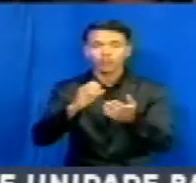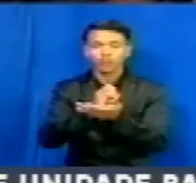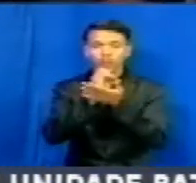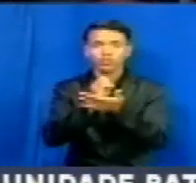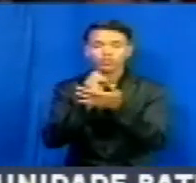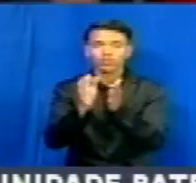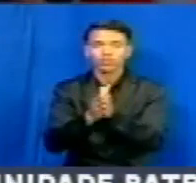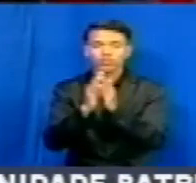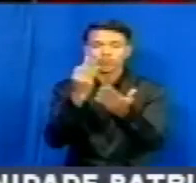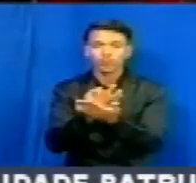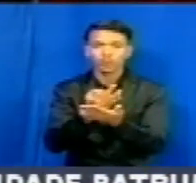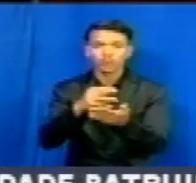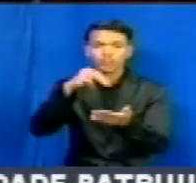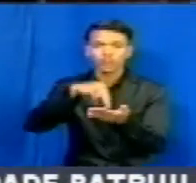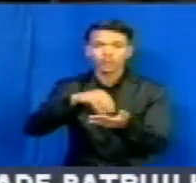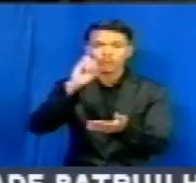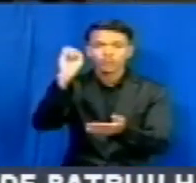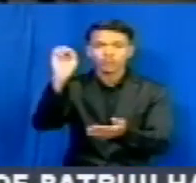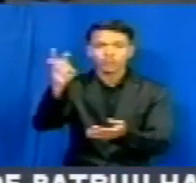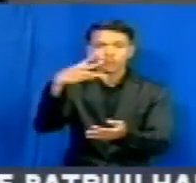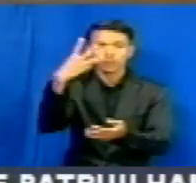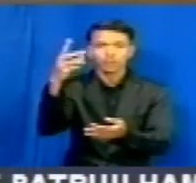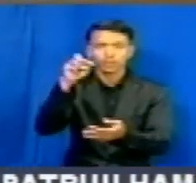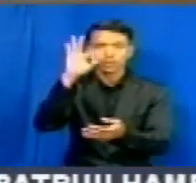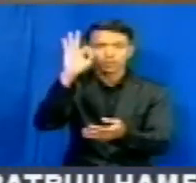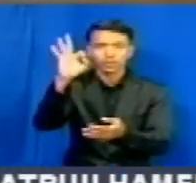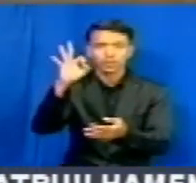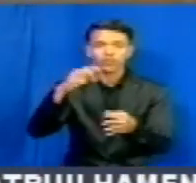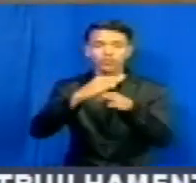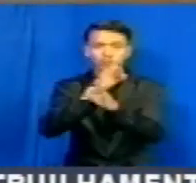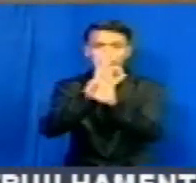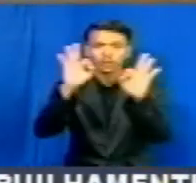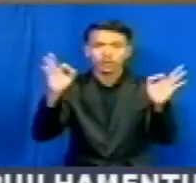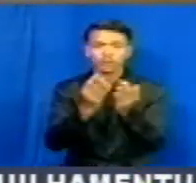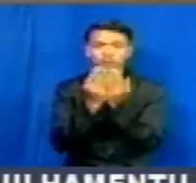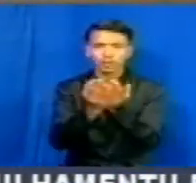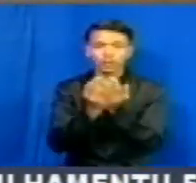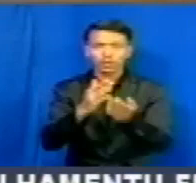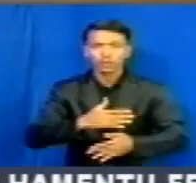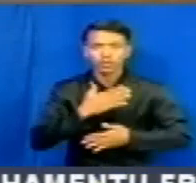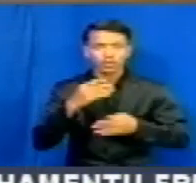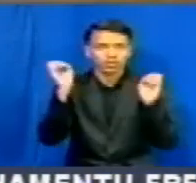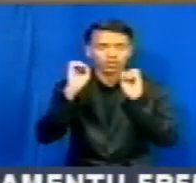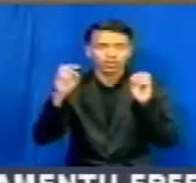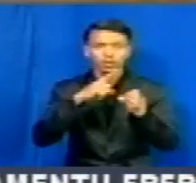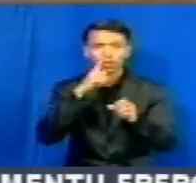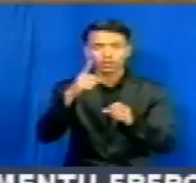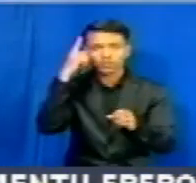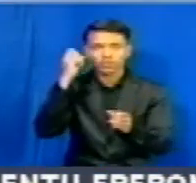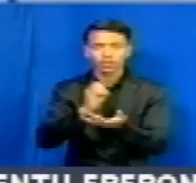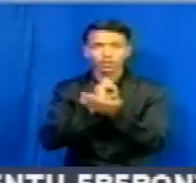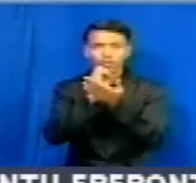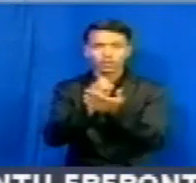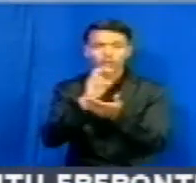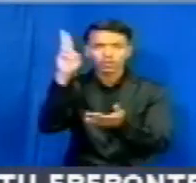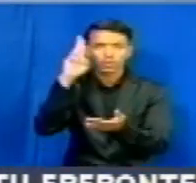Arruço tem um orçamento adicional milhão sanulo recebem ponto CIA, onde finaliza Rojak solo com ela los, também Raio Anafatin usa